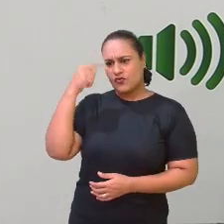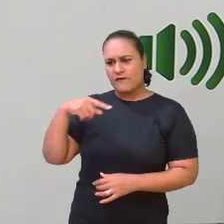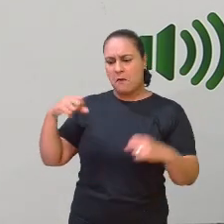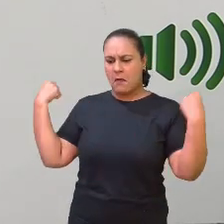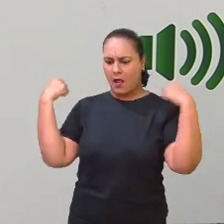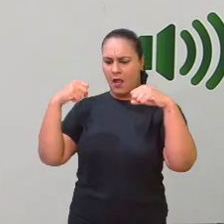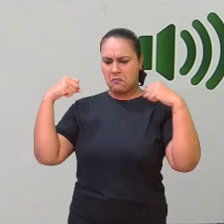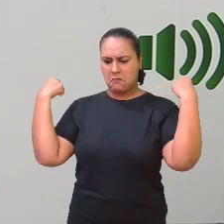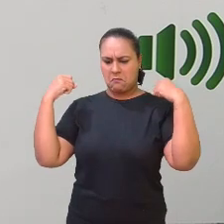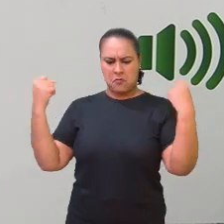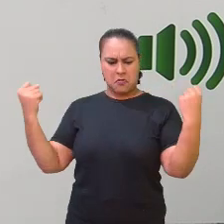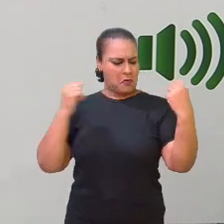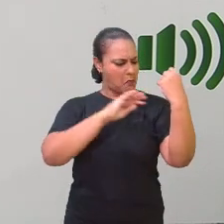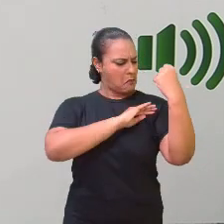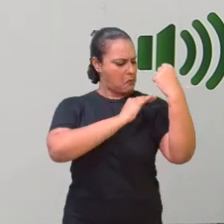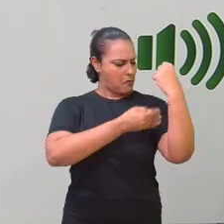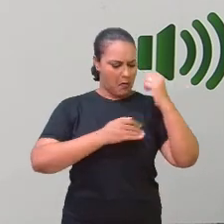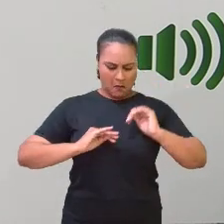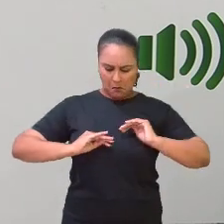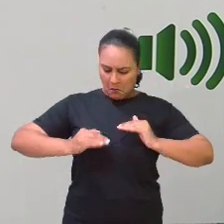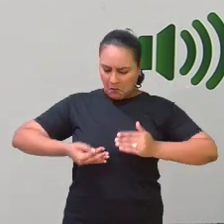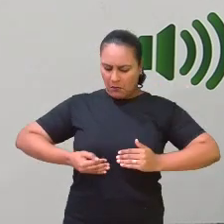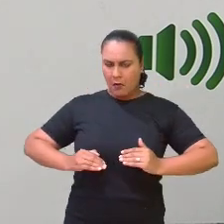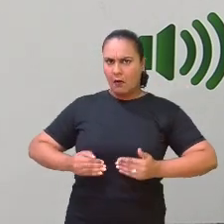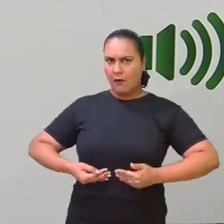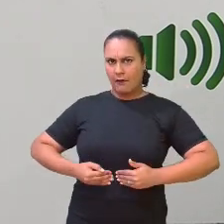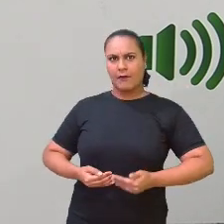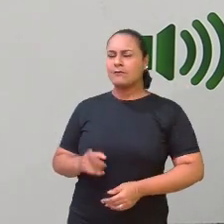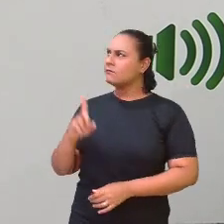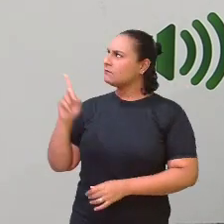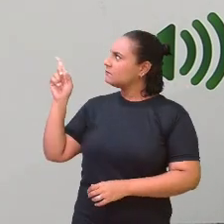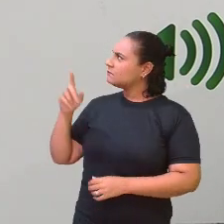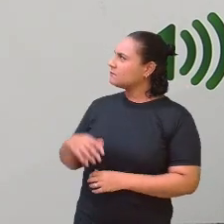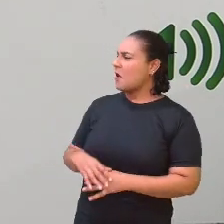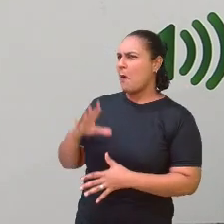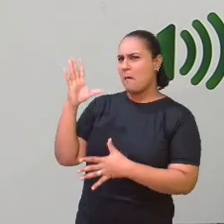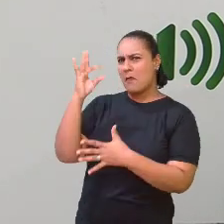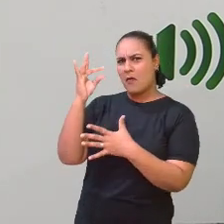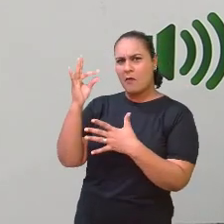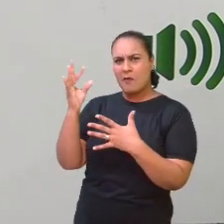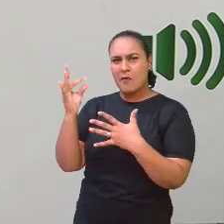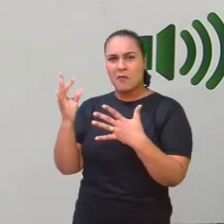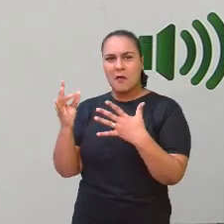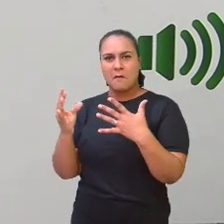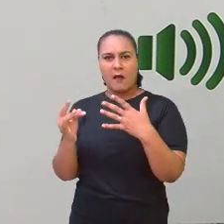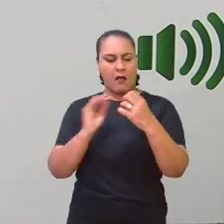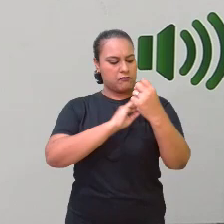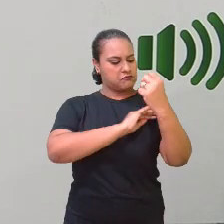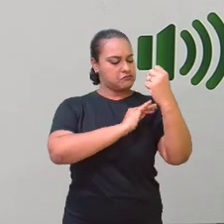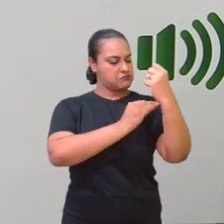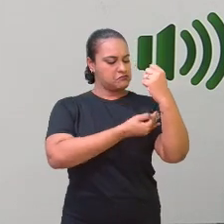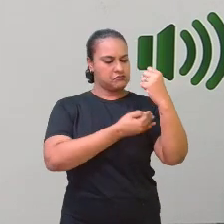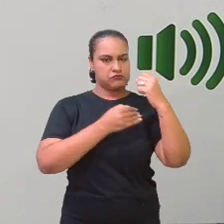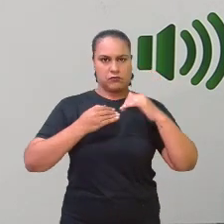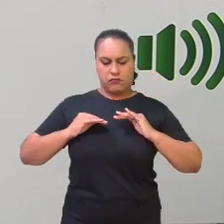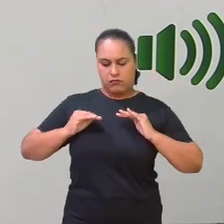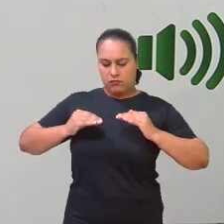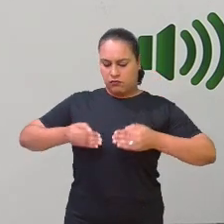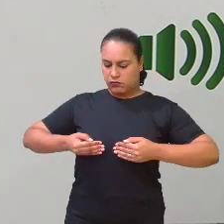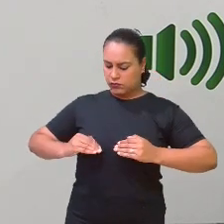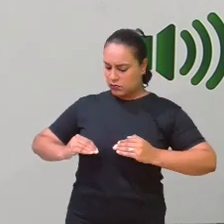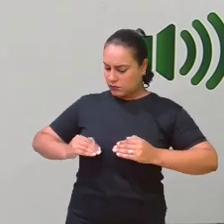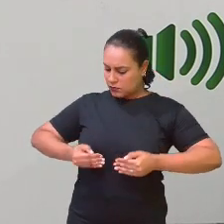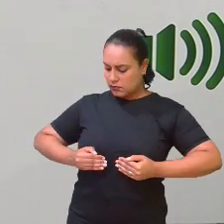e ficou com esse corpo aí. Olha só, todos os detalhes, né? Dos músculos, do peito,